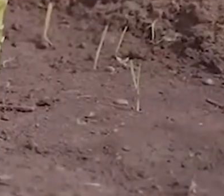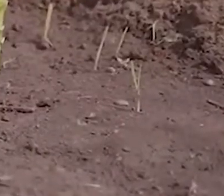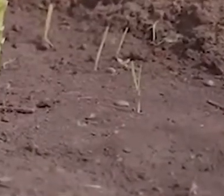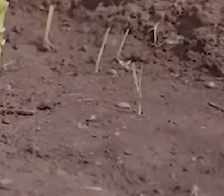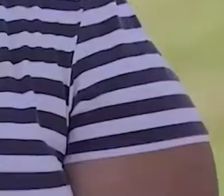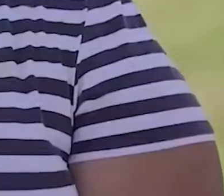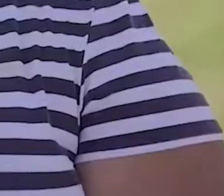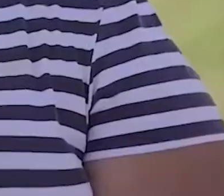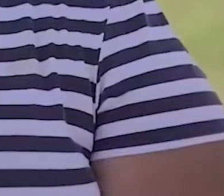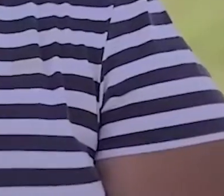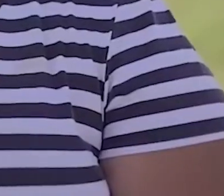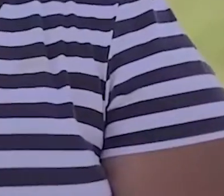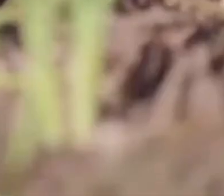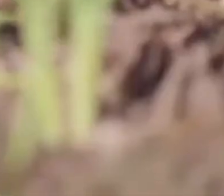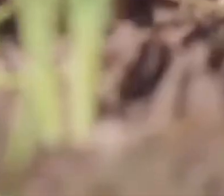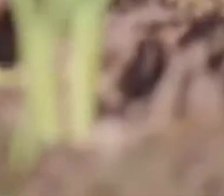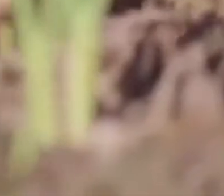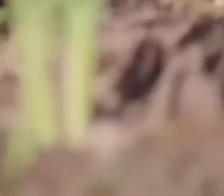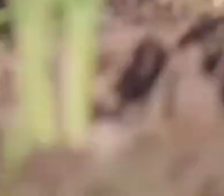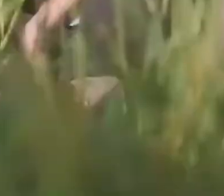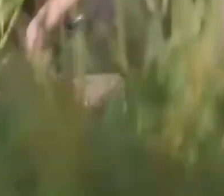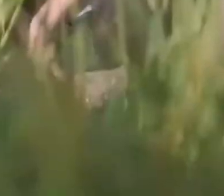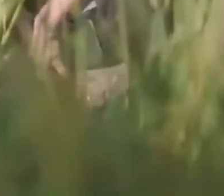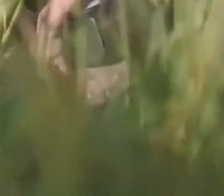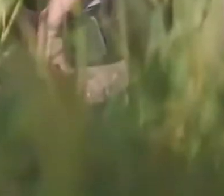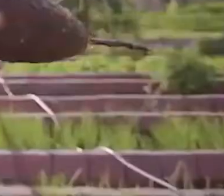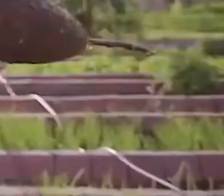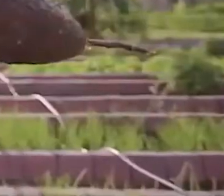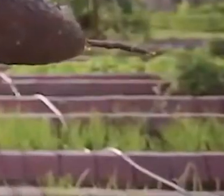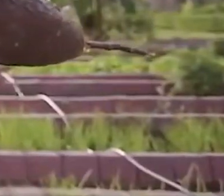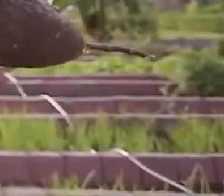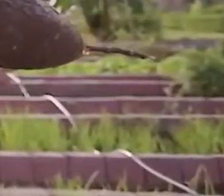respeitando o meio ambiente. É um incentivo grande.